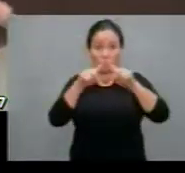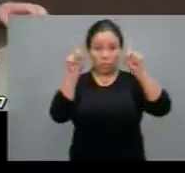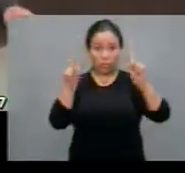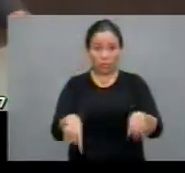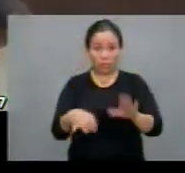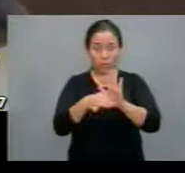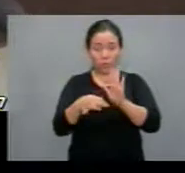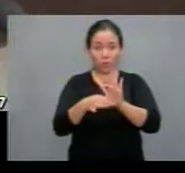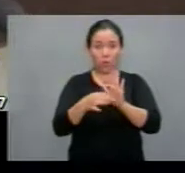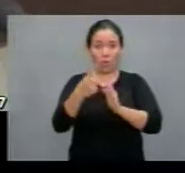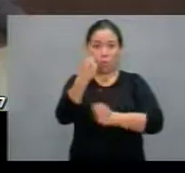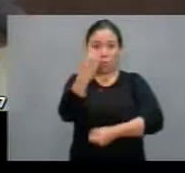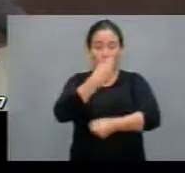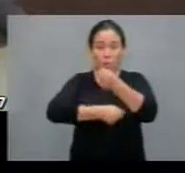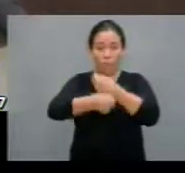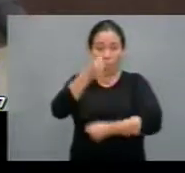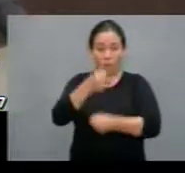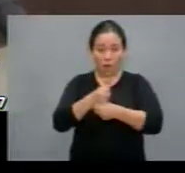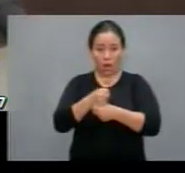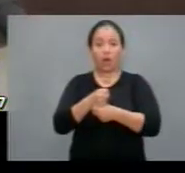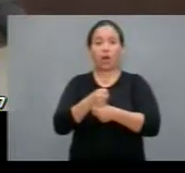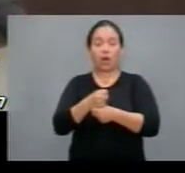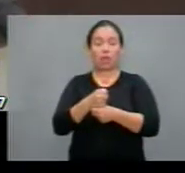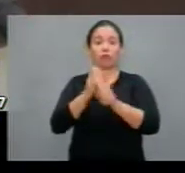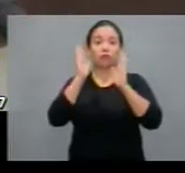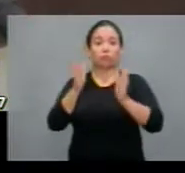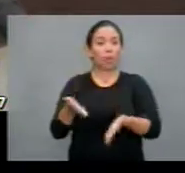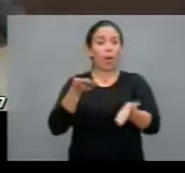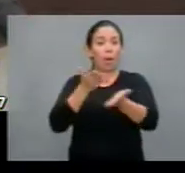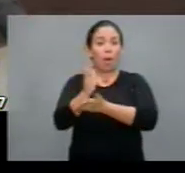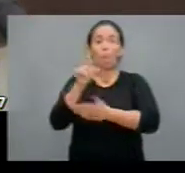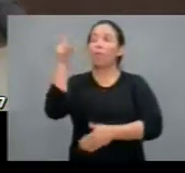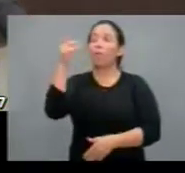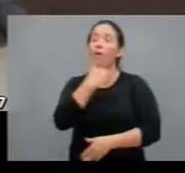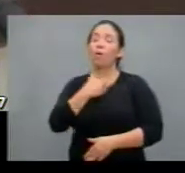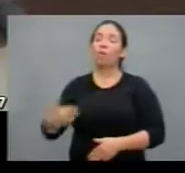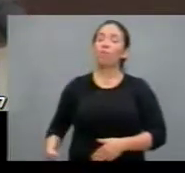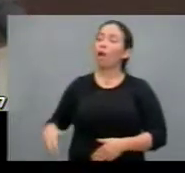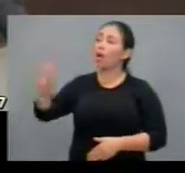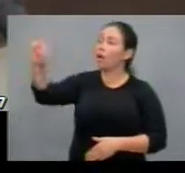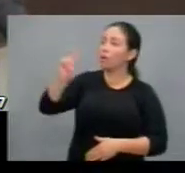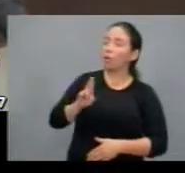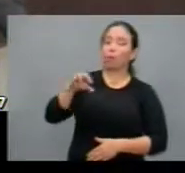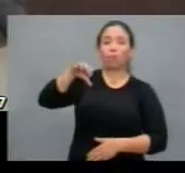do Estado do Ceará, o governador ele tem 90 dias para responder se tem interesse ou não na matéria.